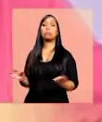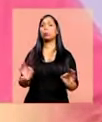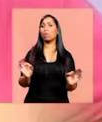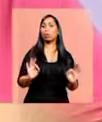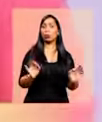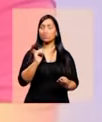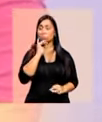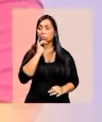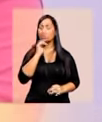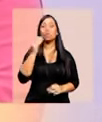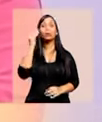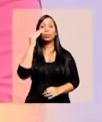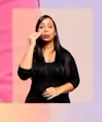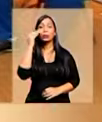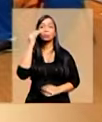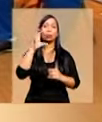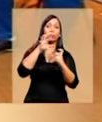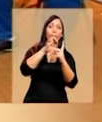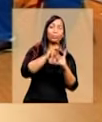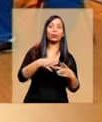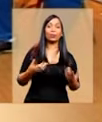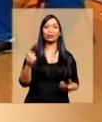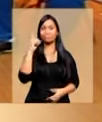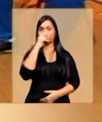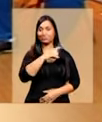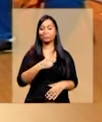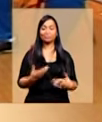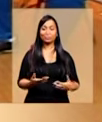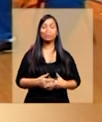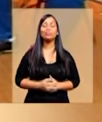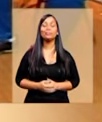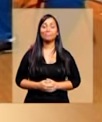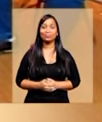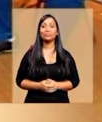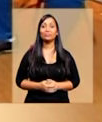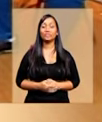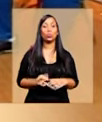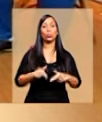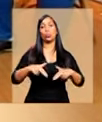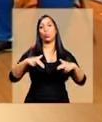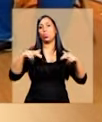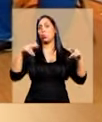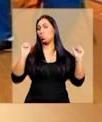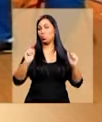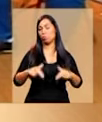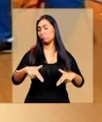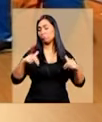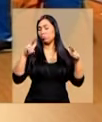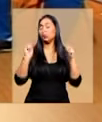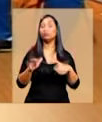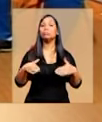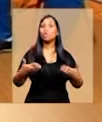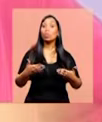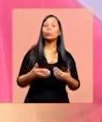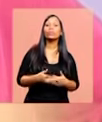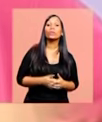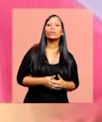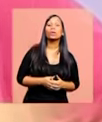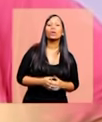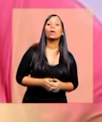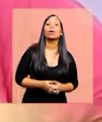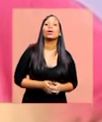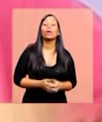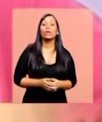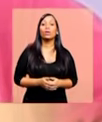pelo contrário. Imagina que se eu fosse tentar brigar com esse amigo aqui, não ia dar. Jamais. Então, eu acho